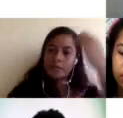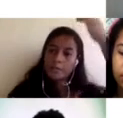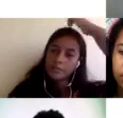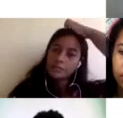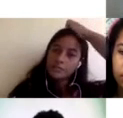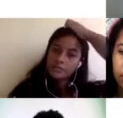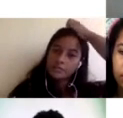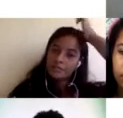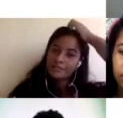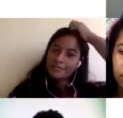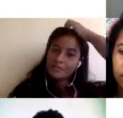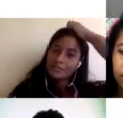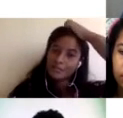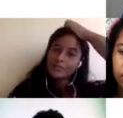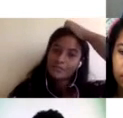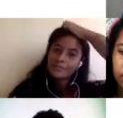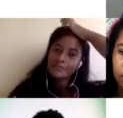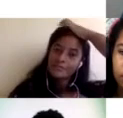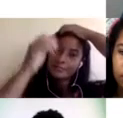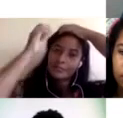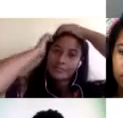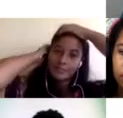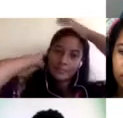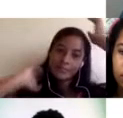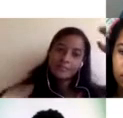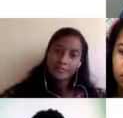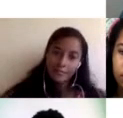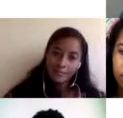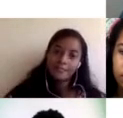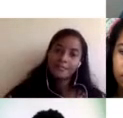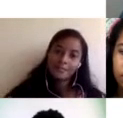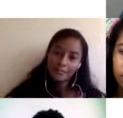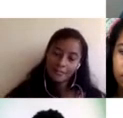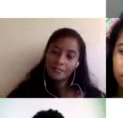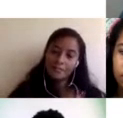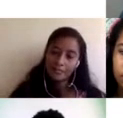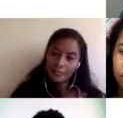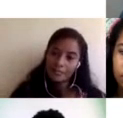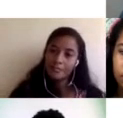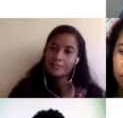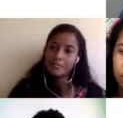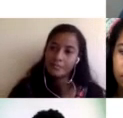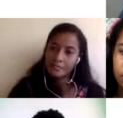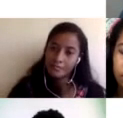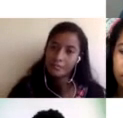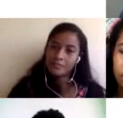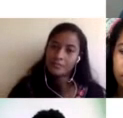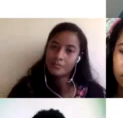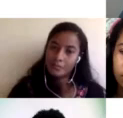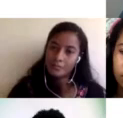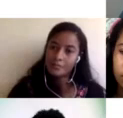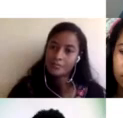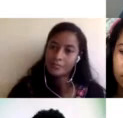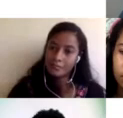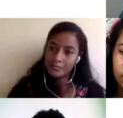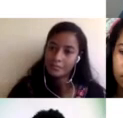ao nossa nova escola parceira, nós já participamos da Jornada Pedagógica de 2022 e estamos nos integrando a